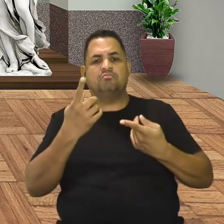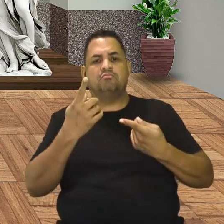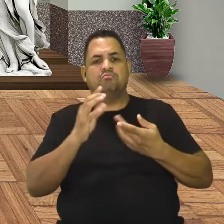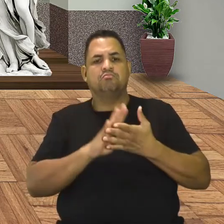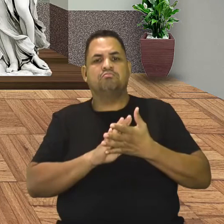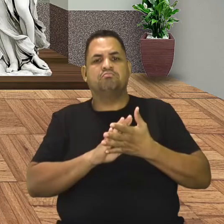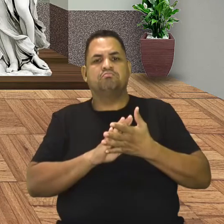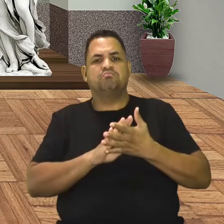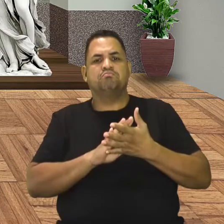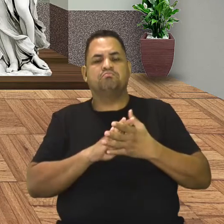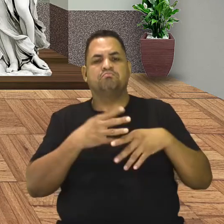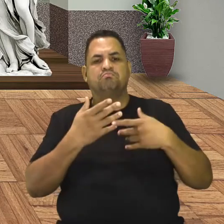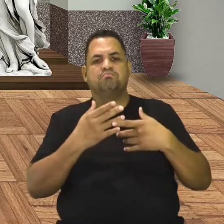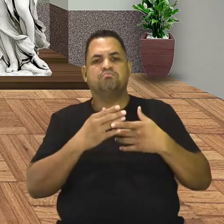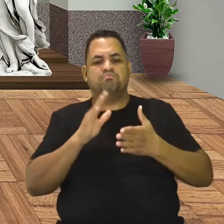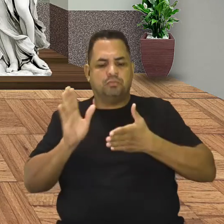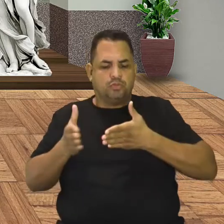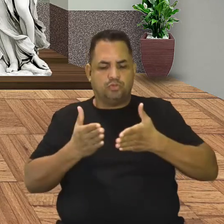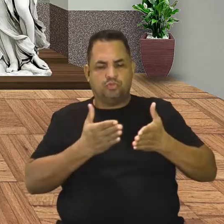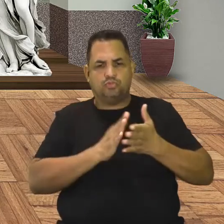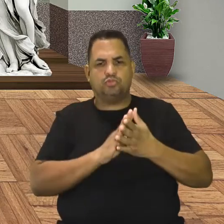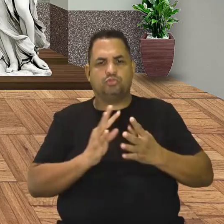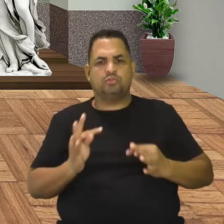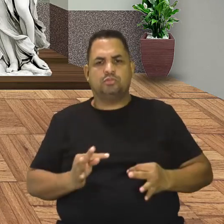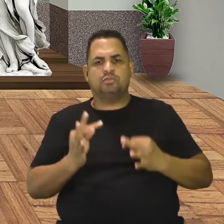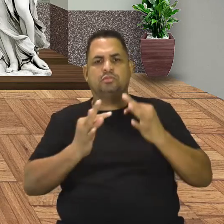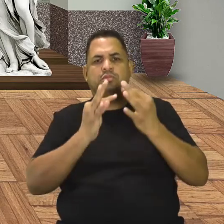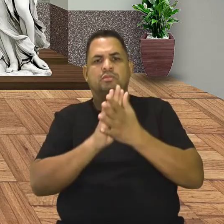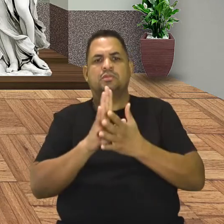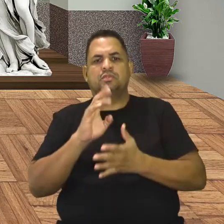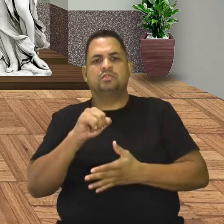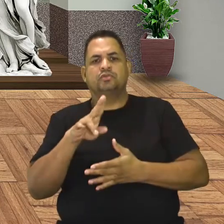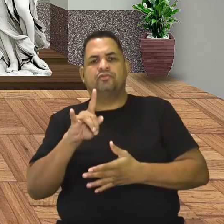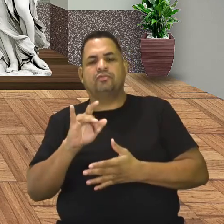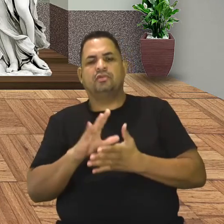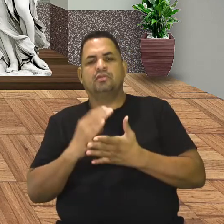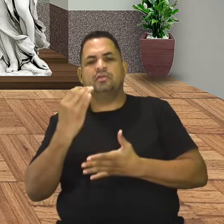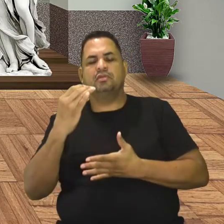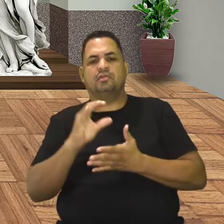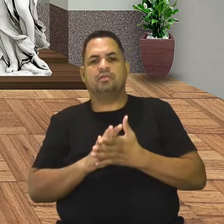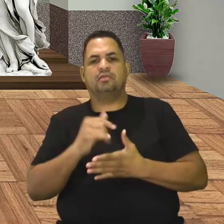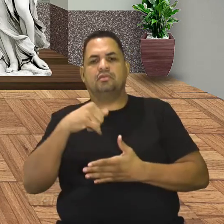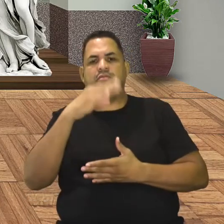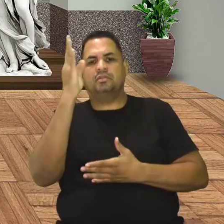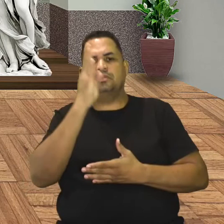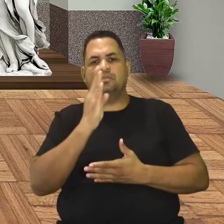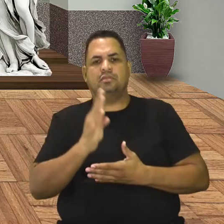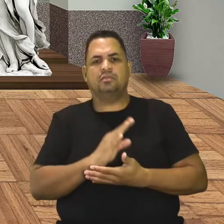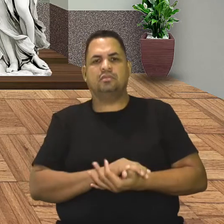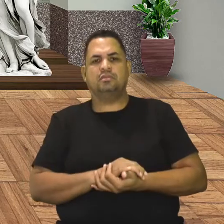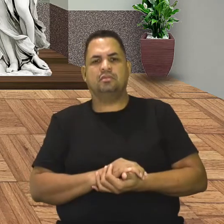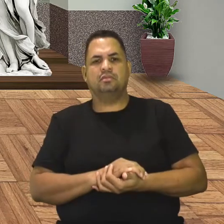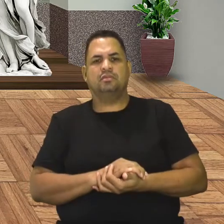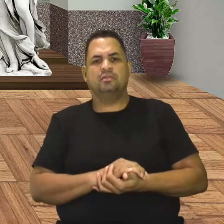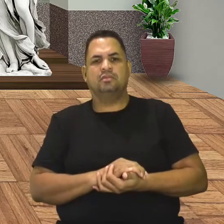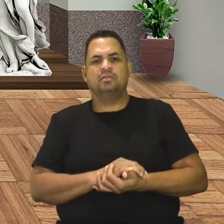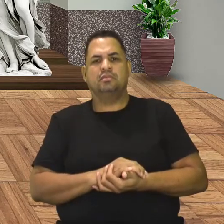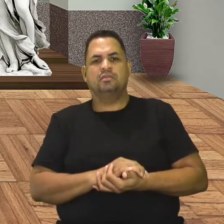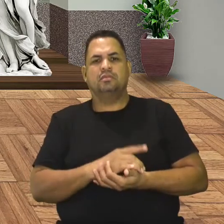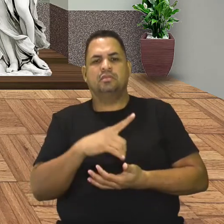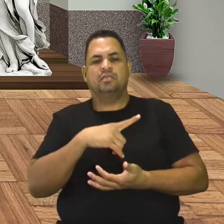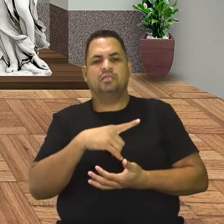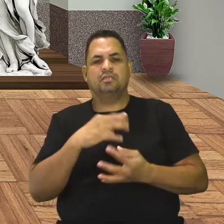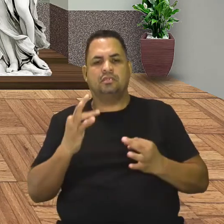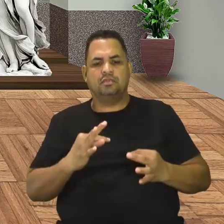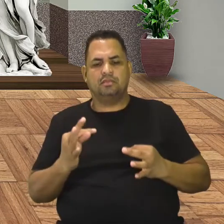a tecnologia chinesa. É o SUV que está mais vendendo aqui no Brasil, que está com tecnologia